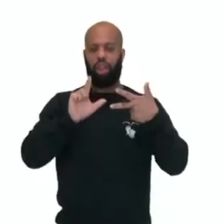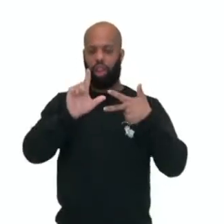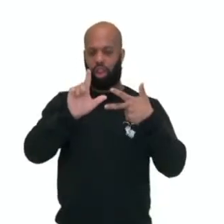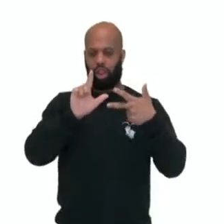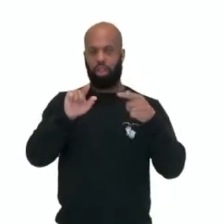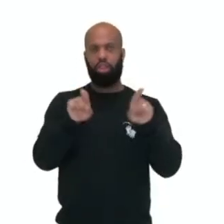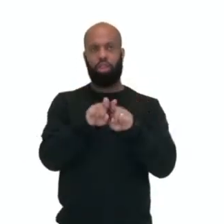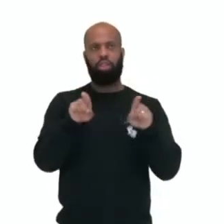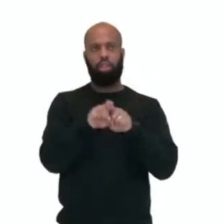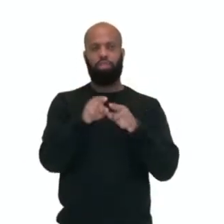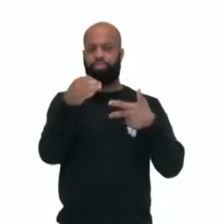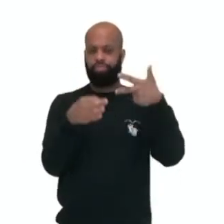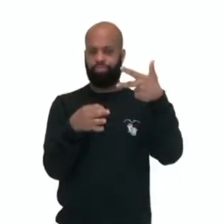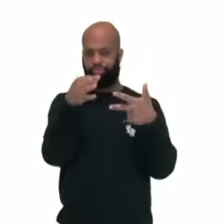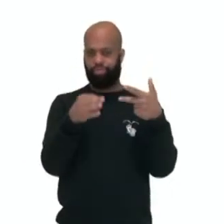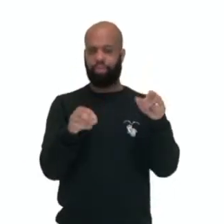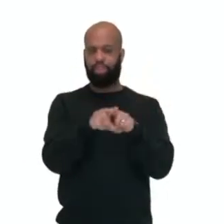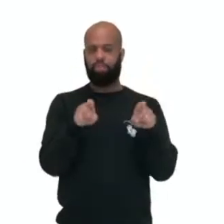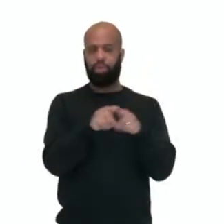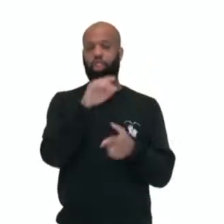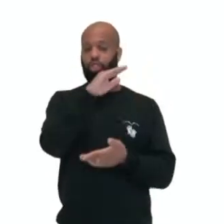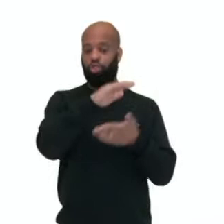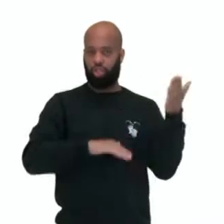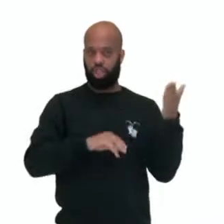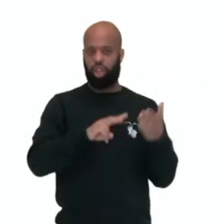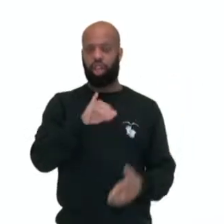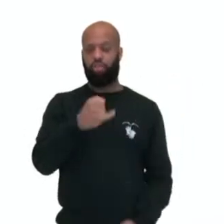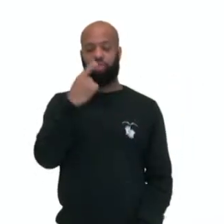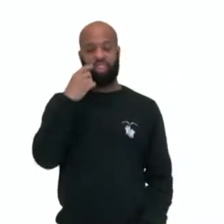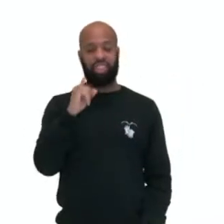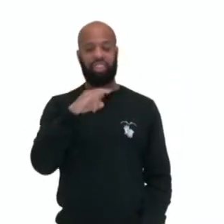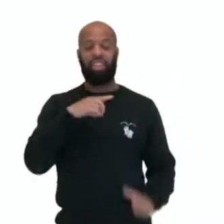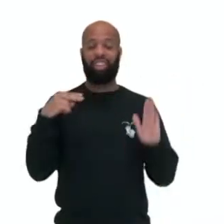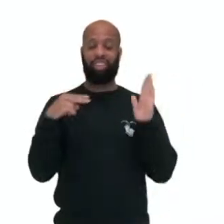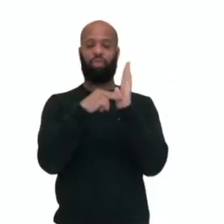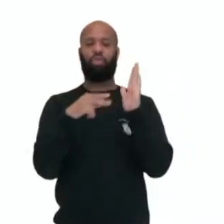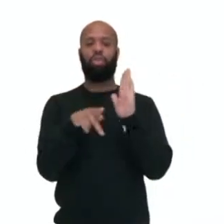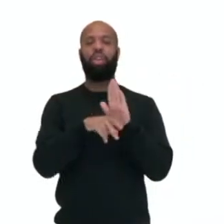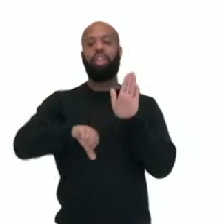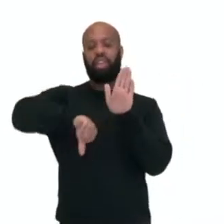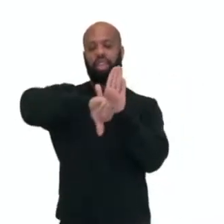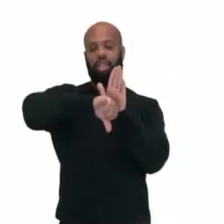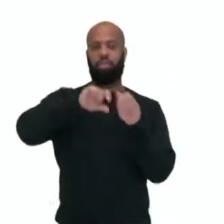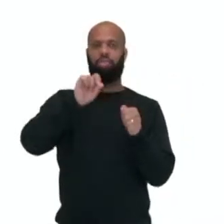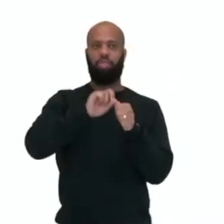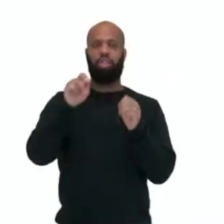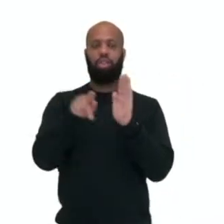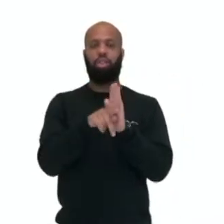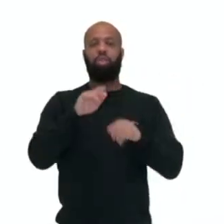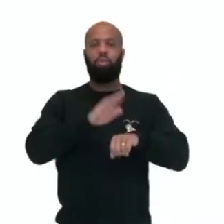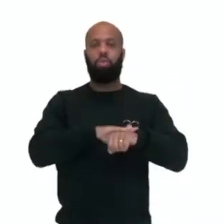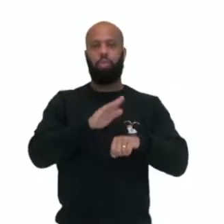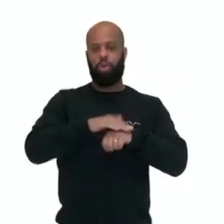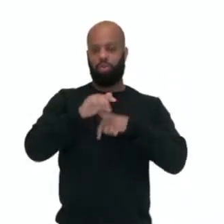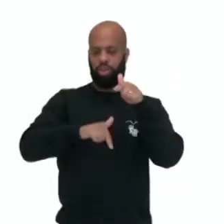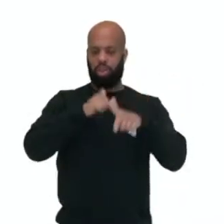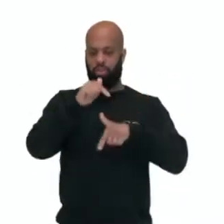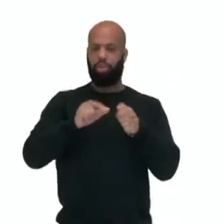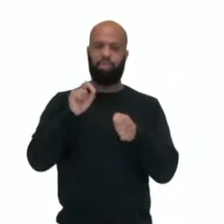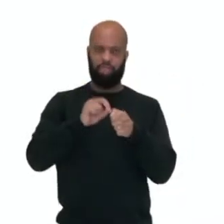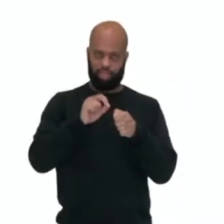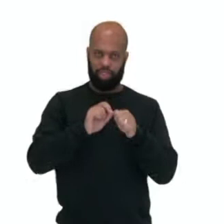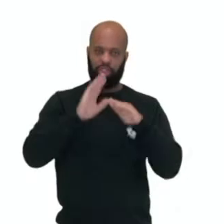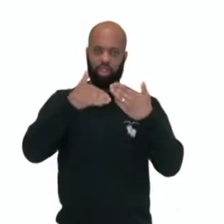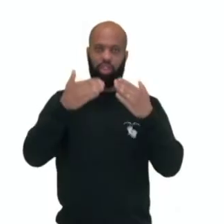executivo ou do poder judiciário para averiguar denúncias de crimes cometidos no exercício da função.